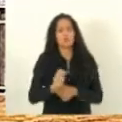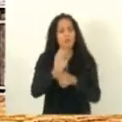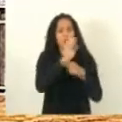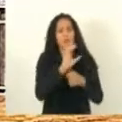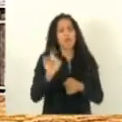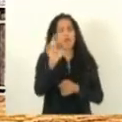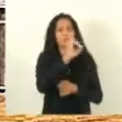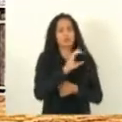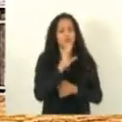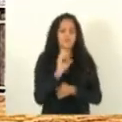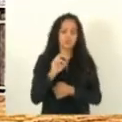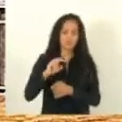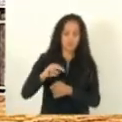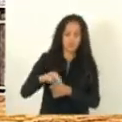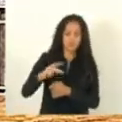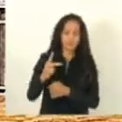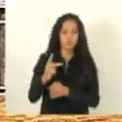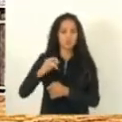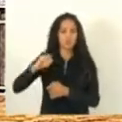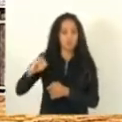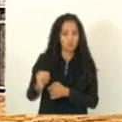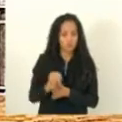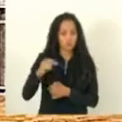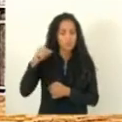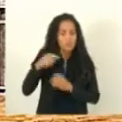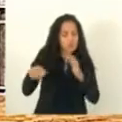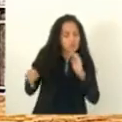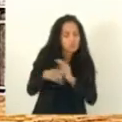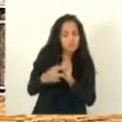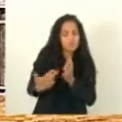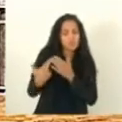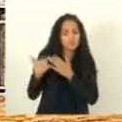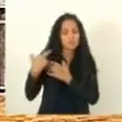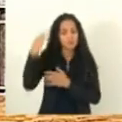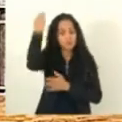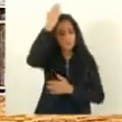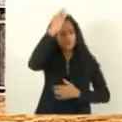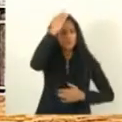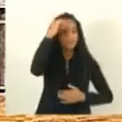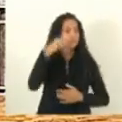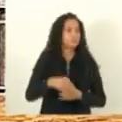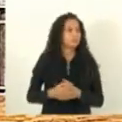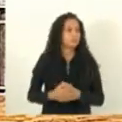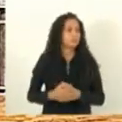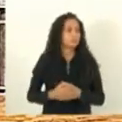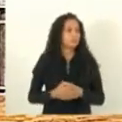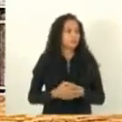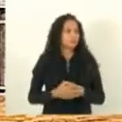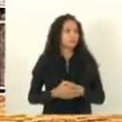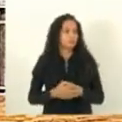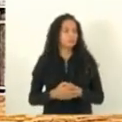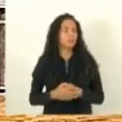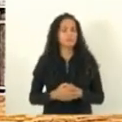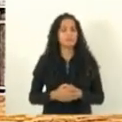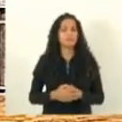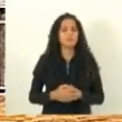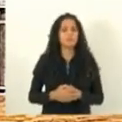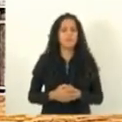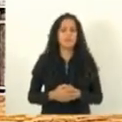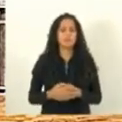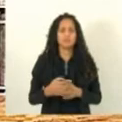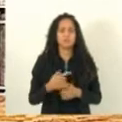tem um CNPJ, e esse aqui é responsável do Estado do Espírito Santo, e nós devemos investigar aqui e tomar as